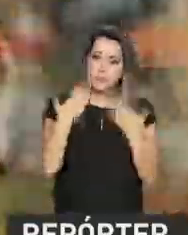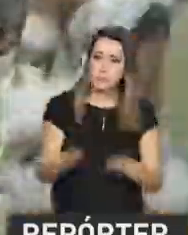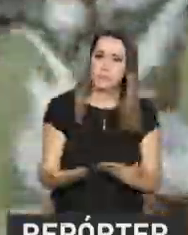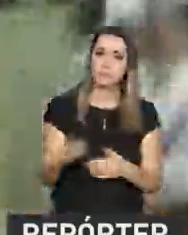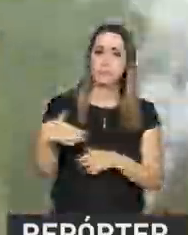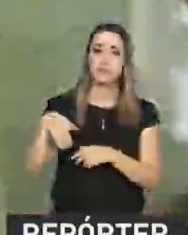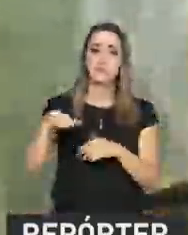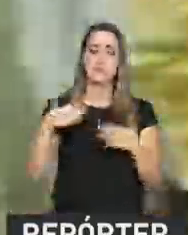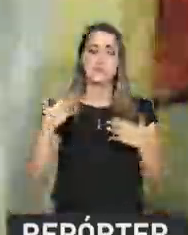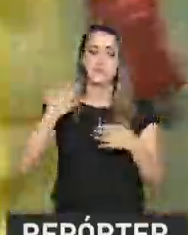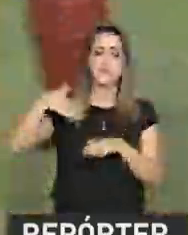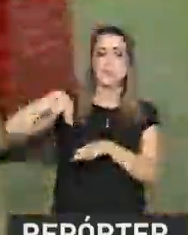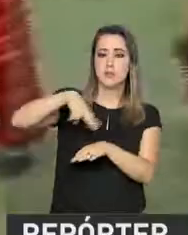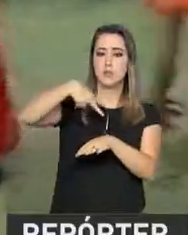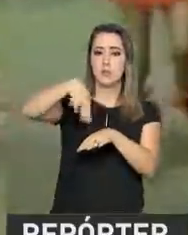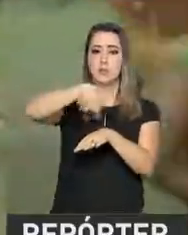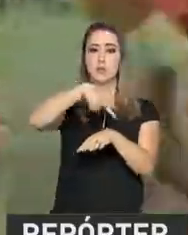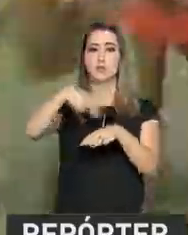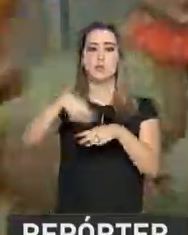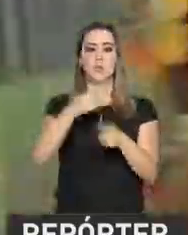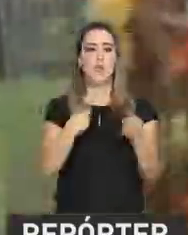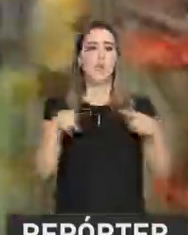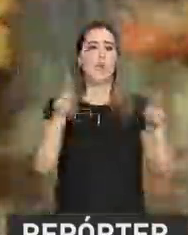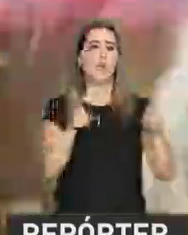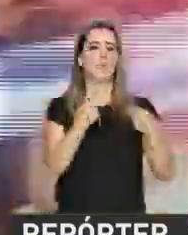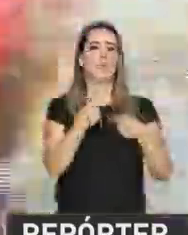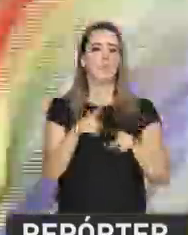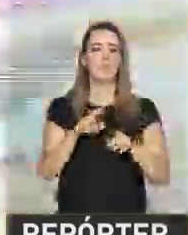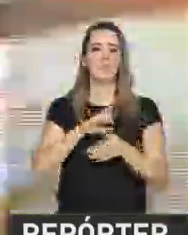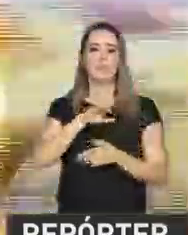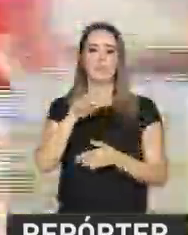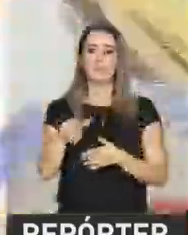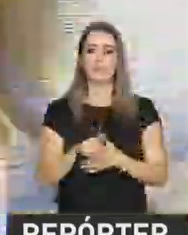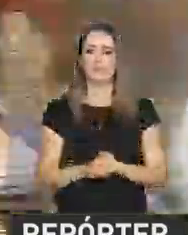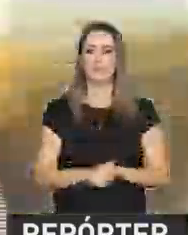musical, coreografia cênica, plástica e lúdica.